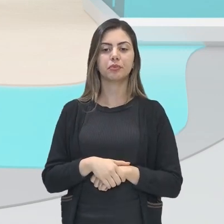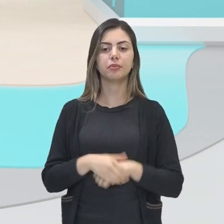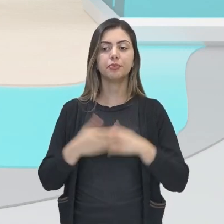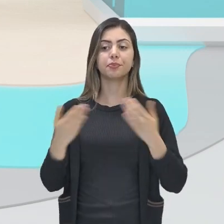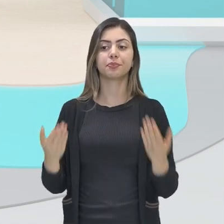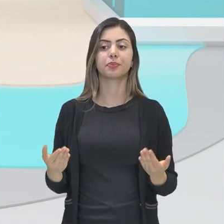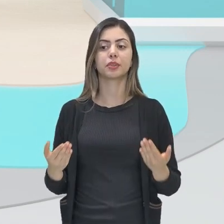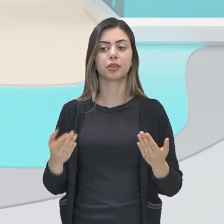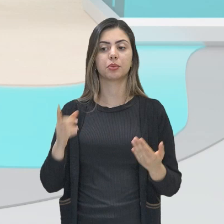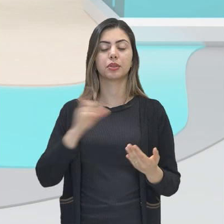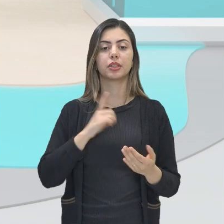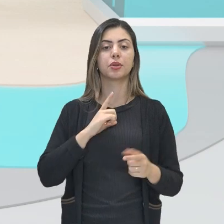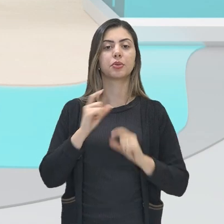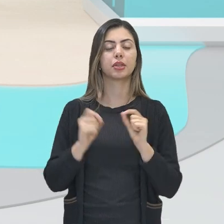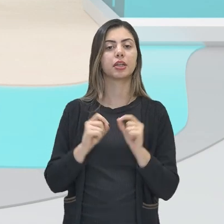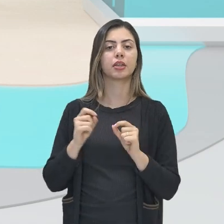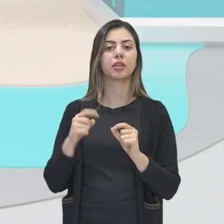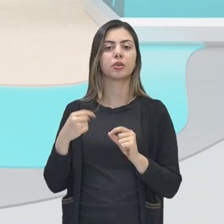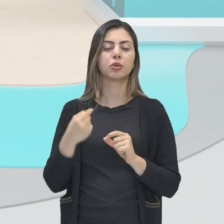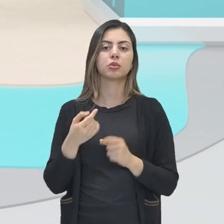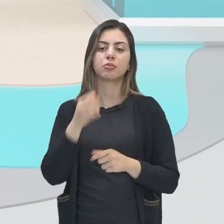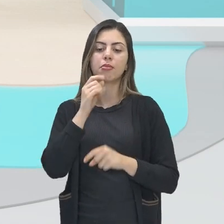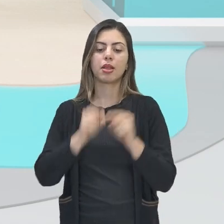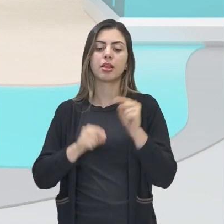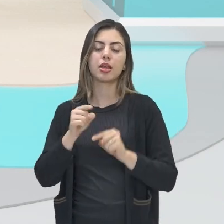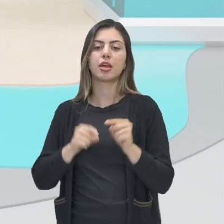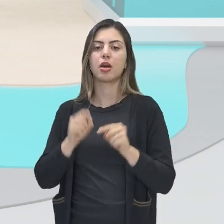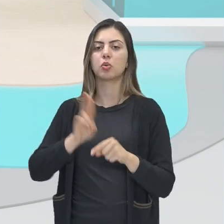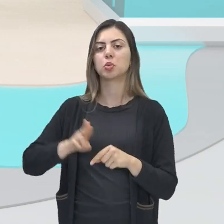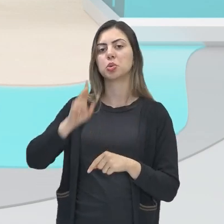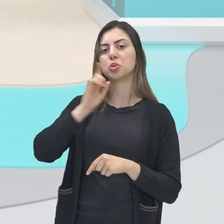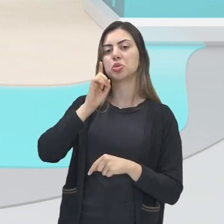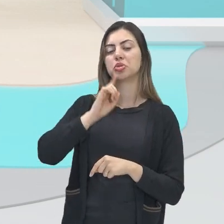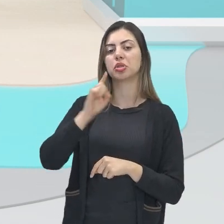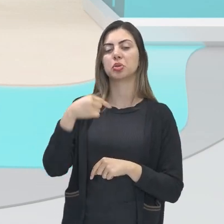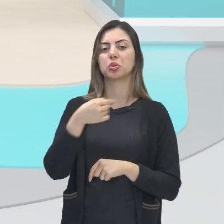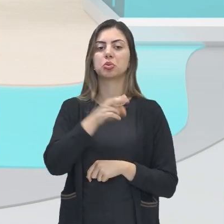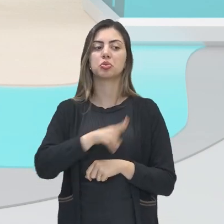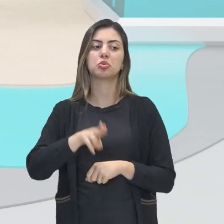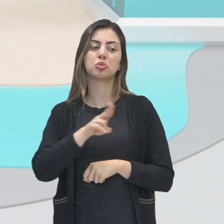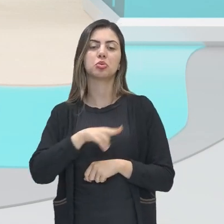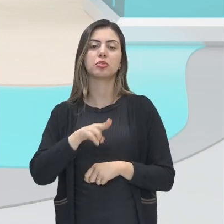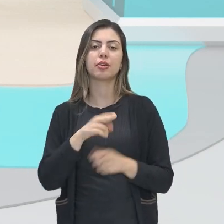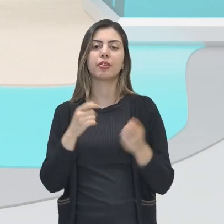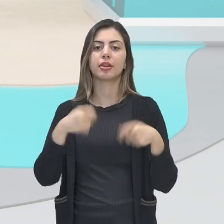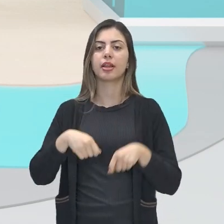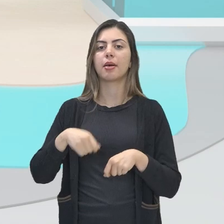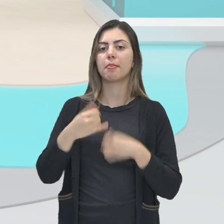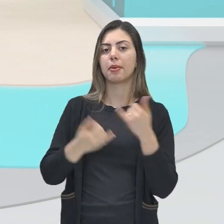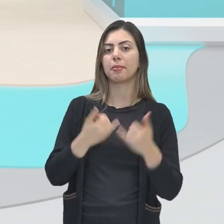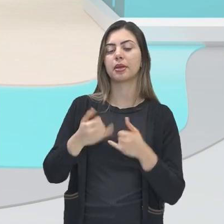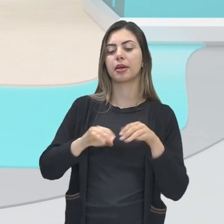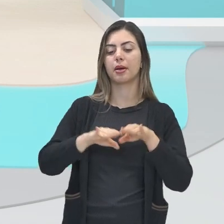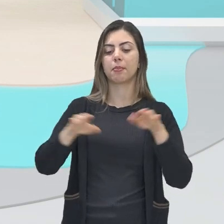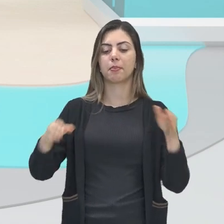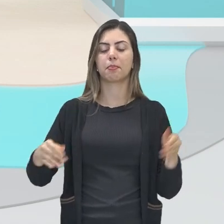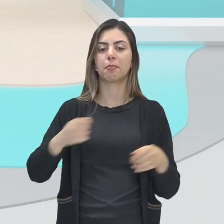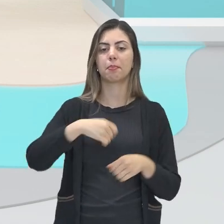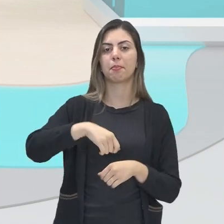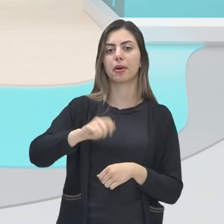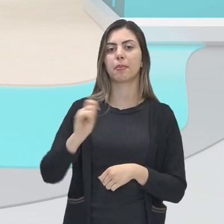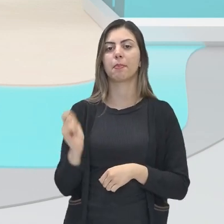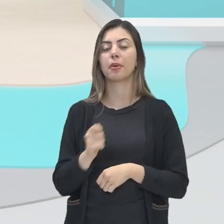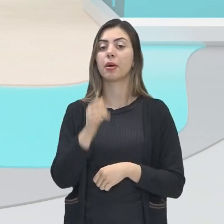Objetos do dia a dia eram usados como equipamento, né, para jogar o tênis de mesa. Uma fileira de livros poderia